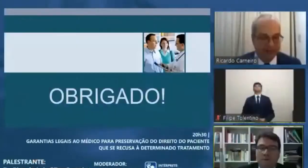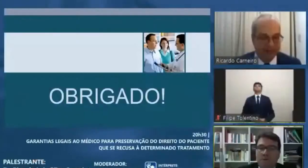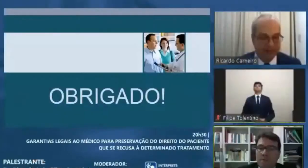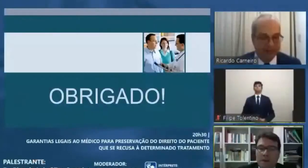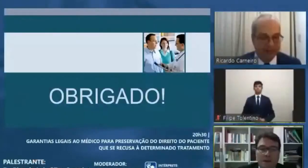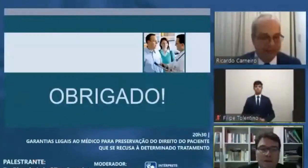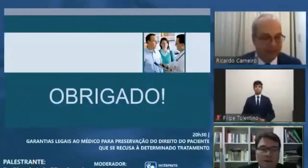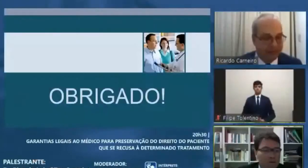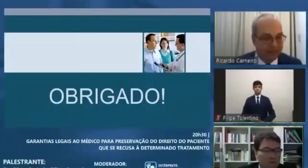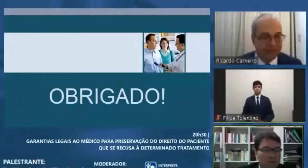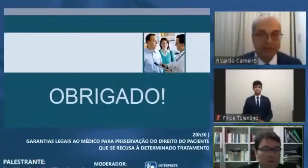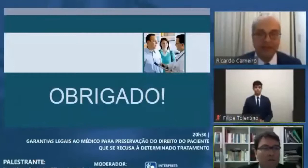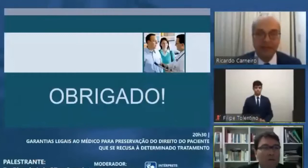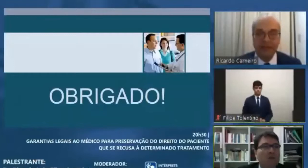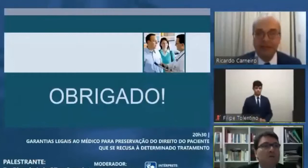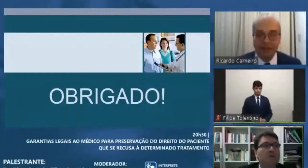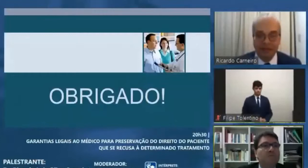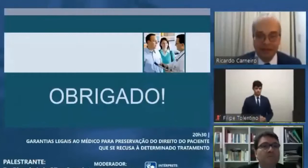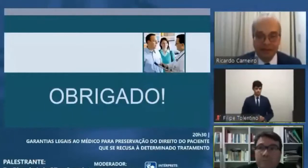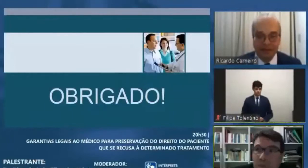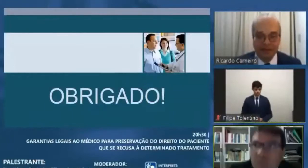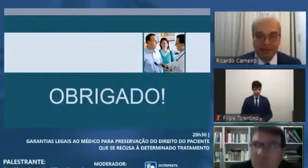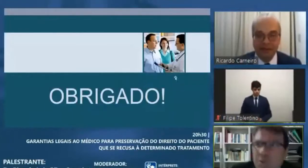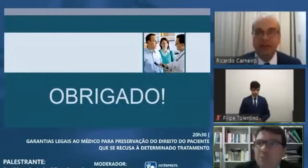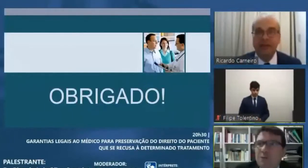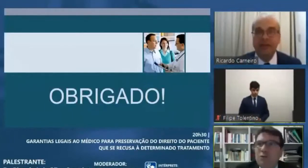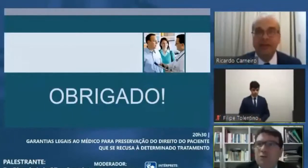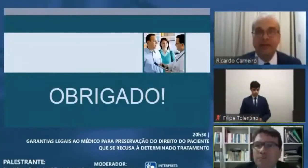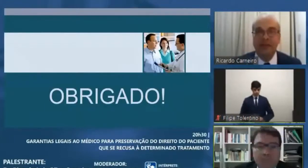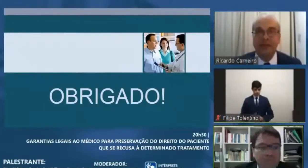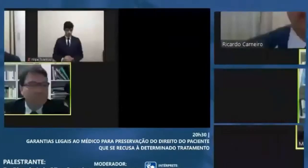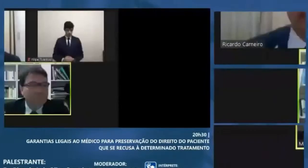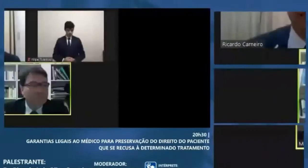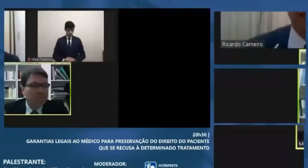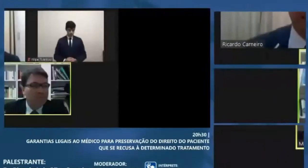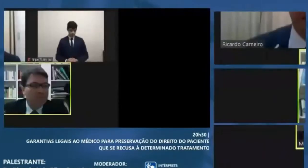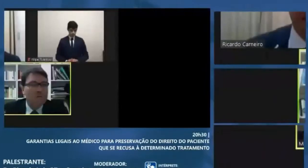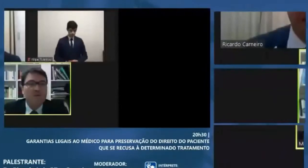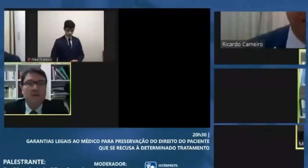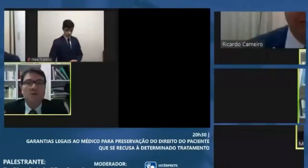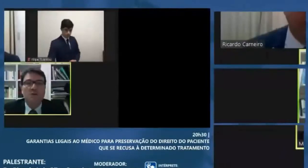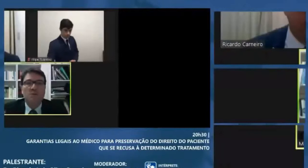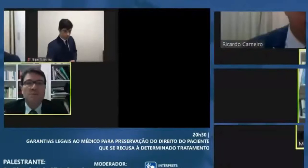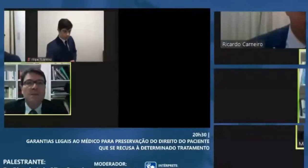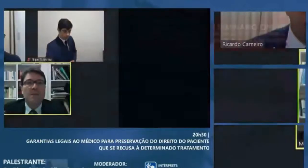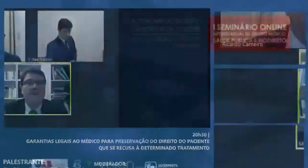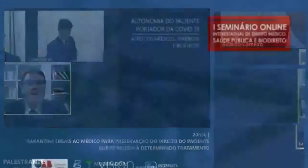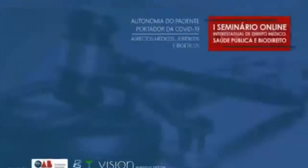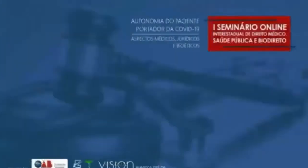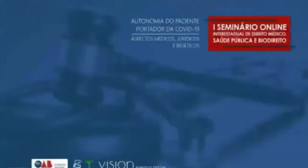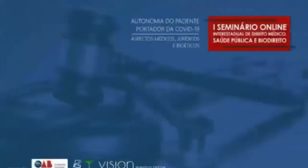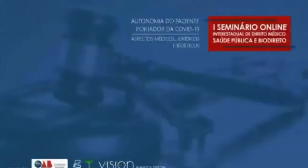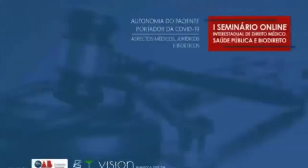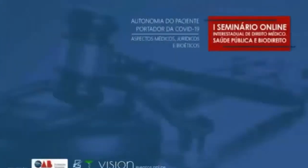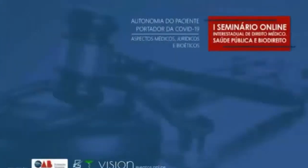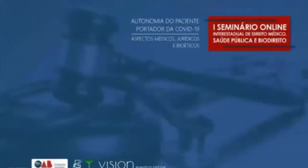Estou voltando aqui o vídeo. Deixa eu ver. Isso.